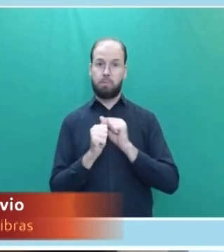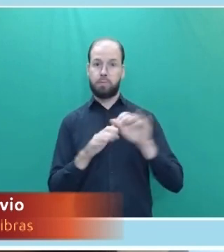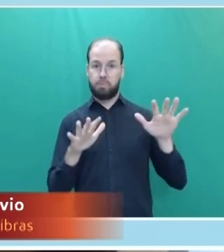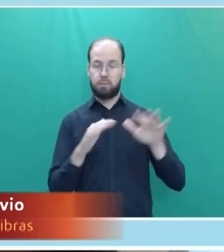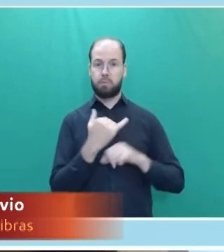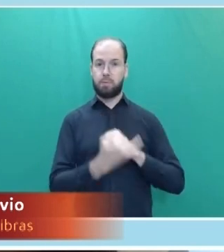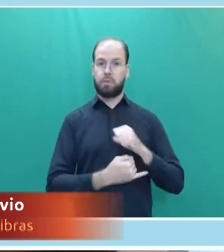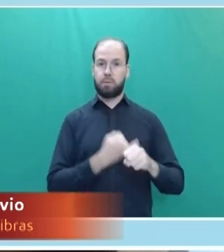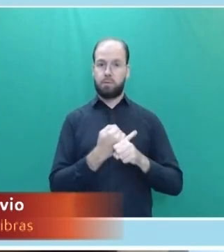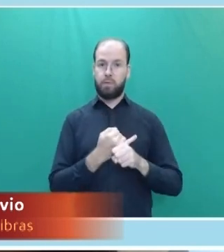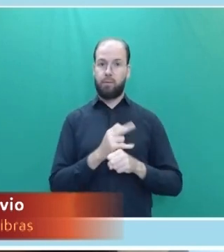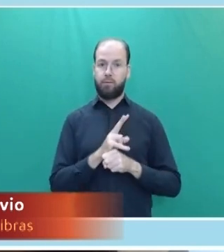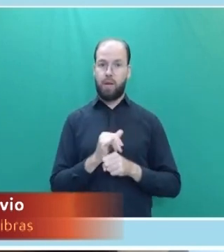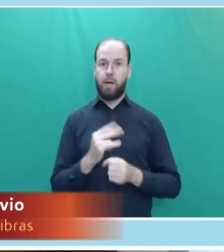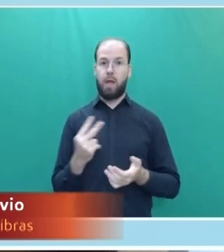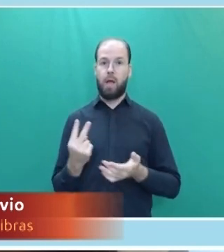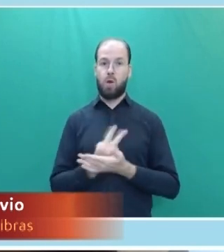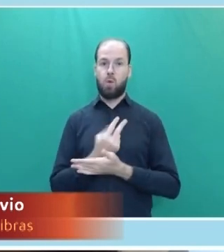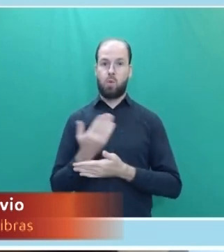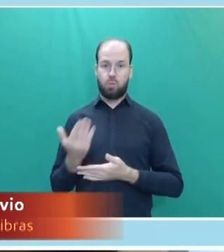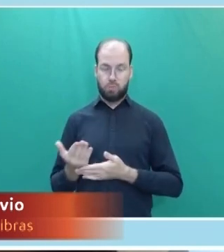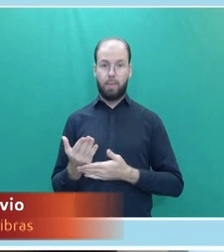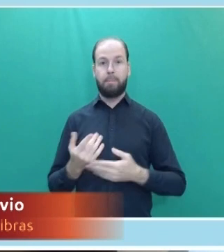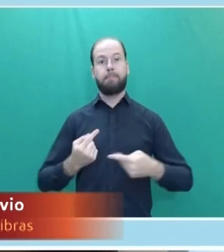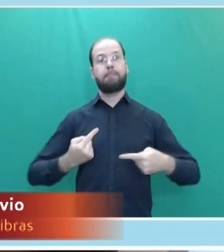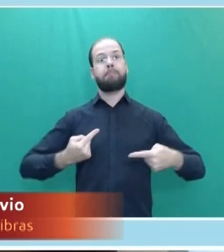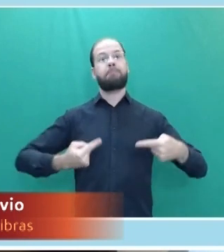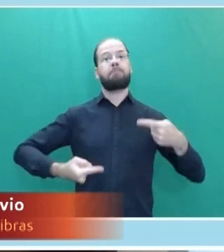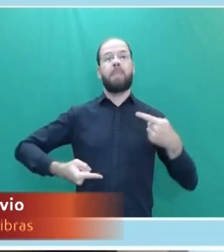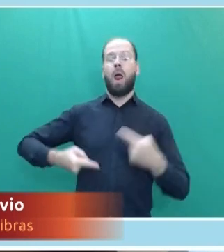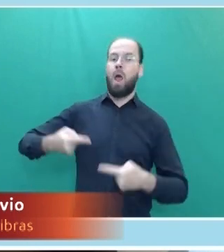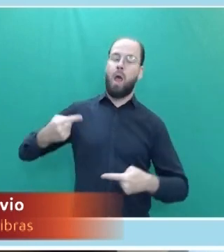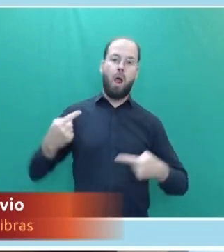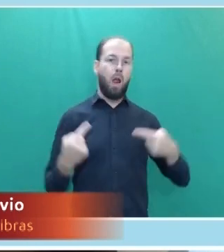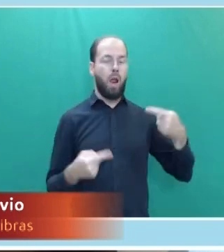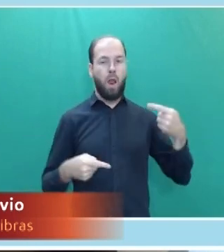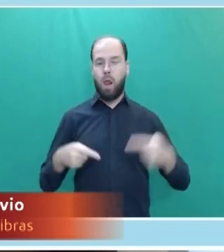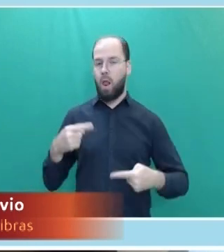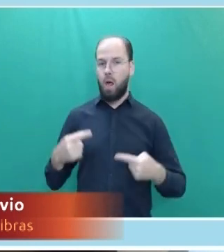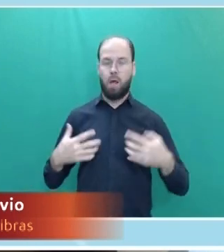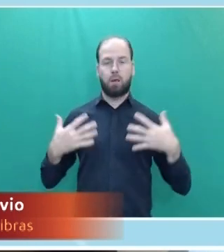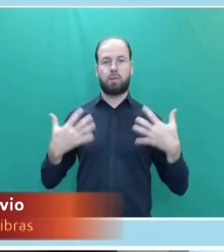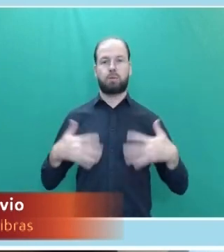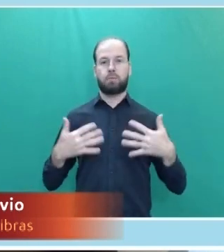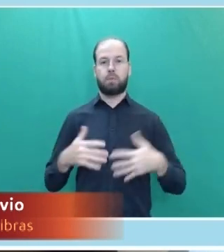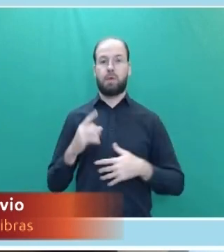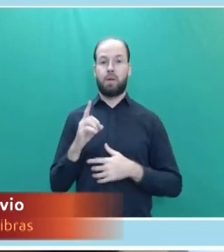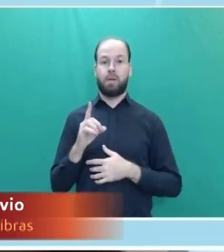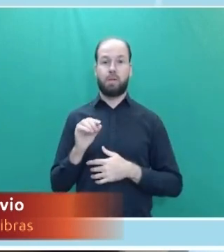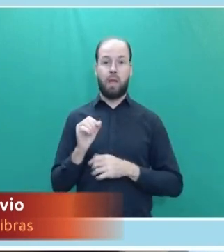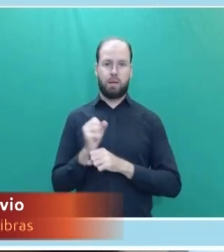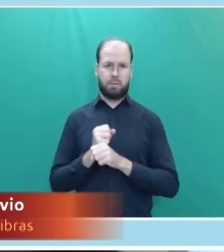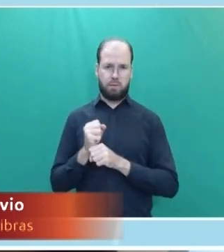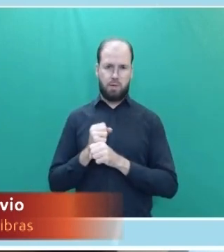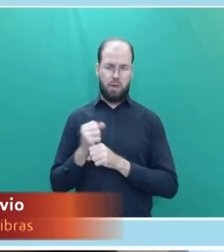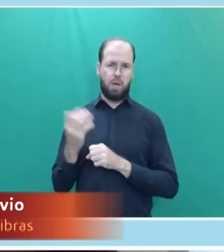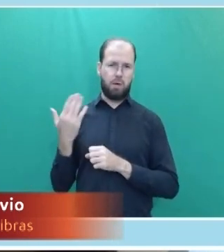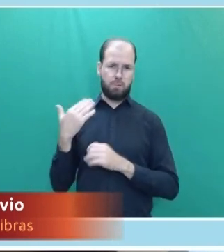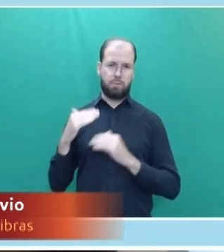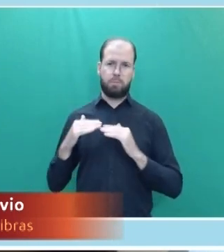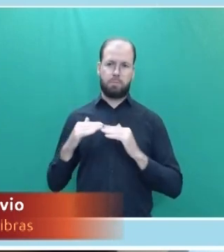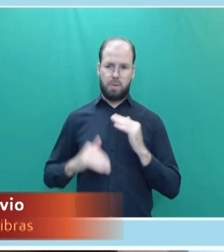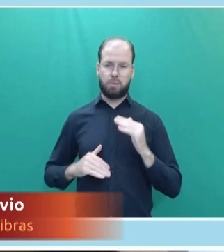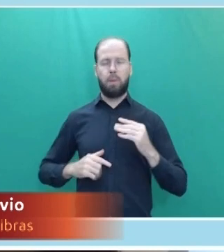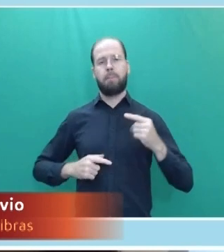que aconteceria essa cena, e a polêmica foi tão grande, eu estou falando de menos de 10 anos atrás, tá? Assim, a polêmica foi